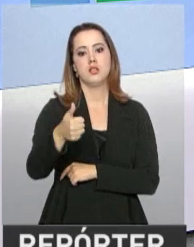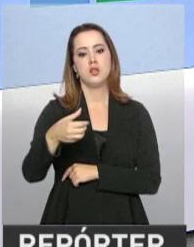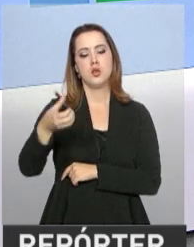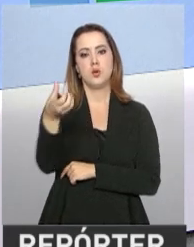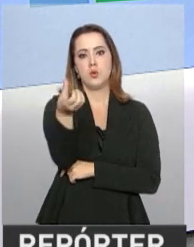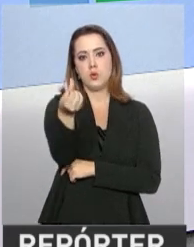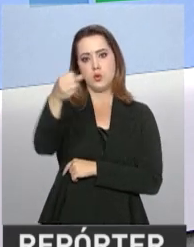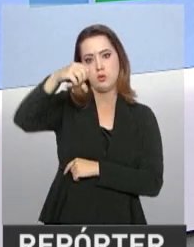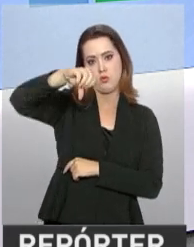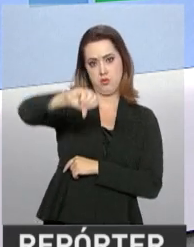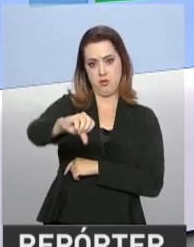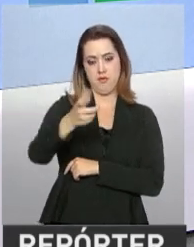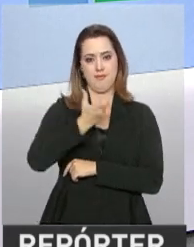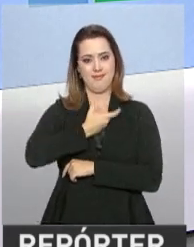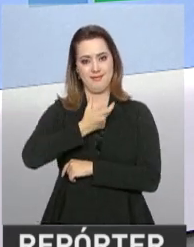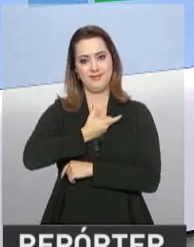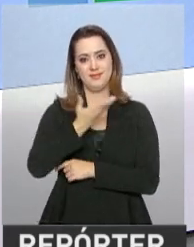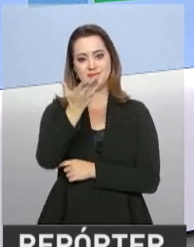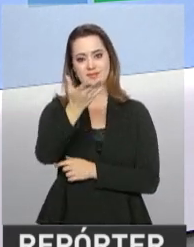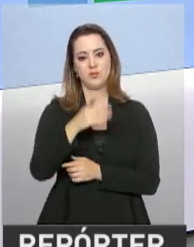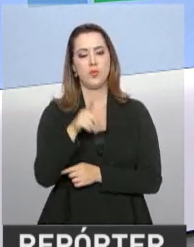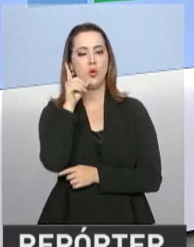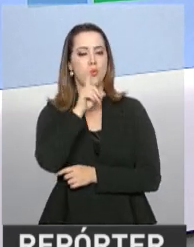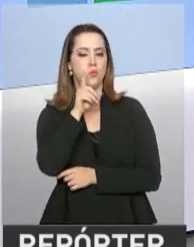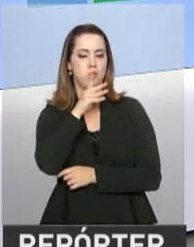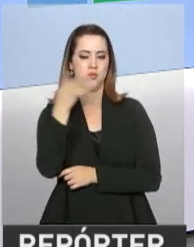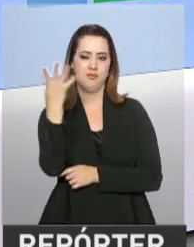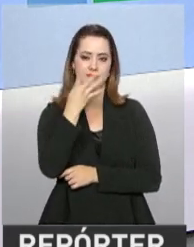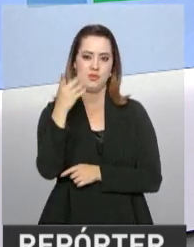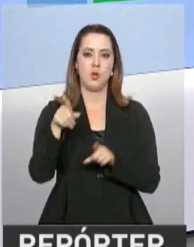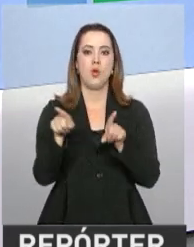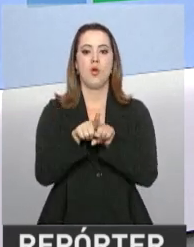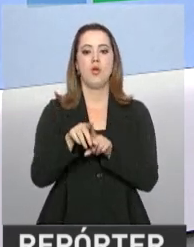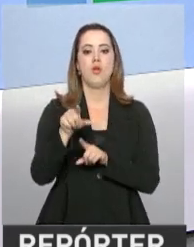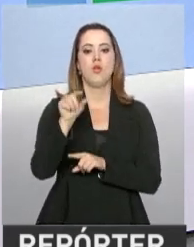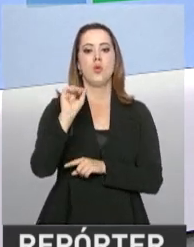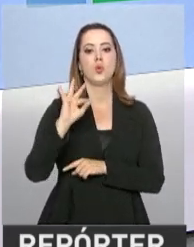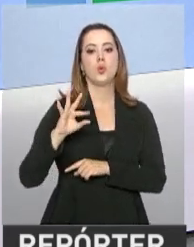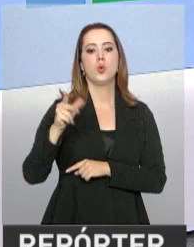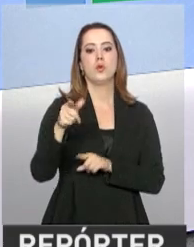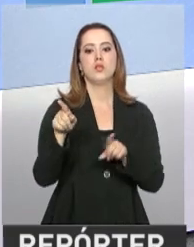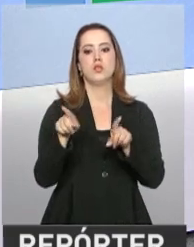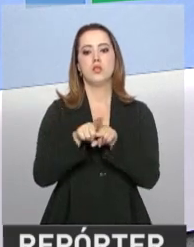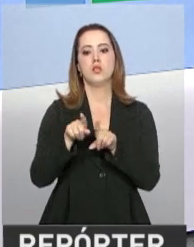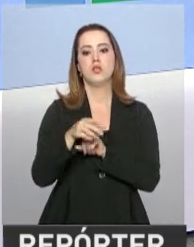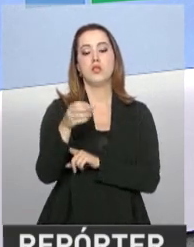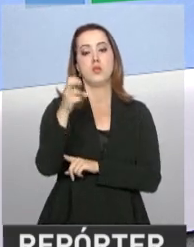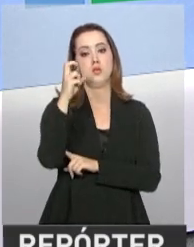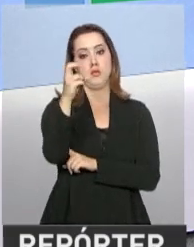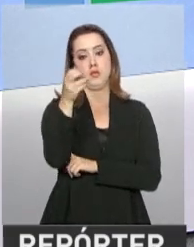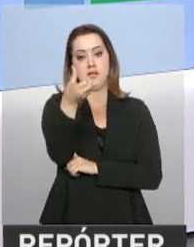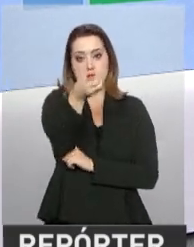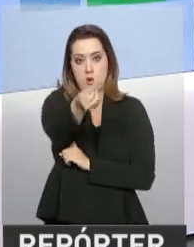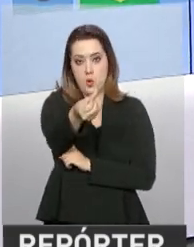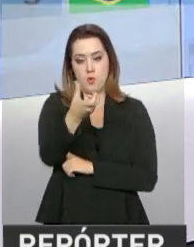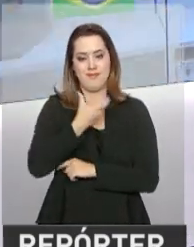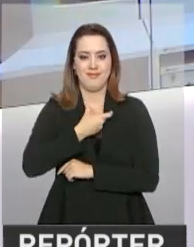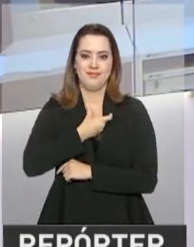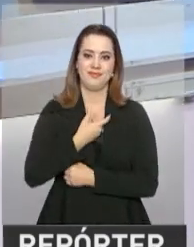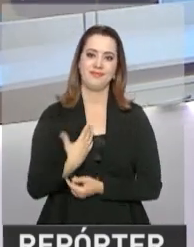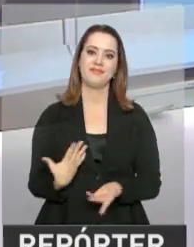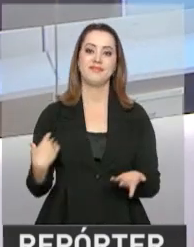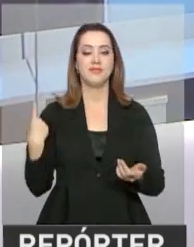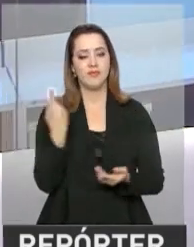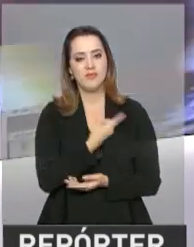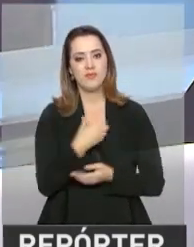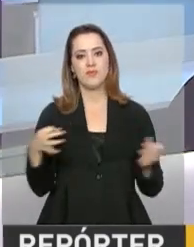prata, 23 de bronze, 69 no total. Os Estados Unidos é o quarto. Então, 20, 19, 17, 56 no total. E nós ficamos